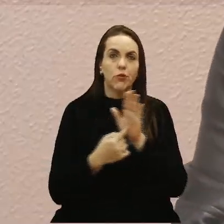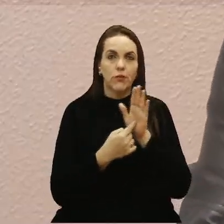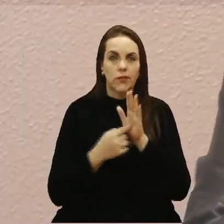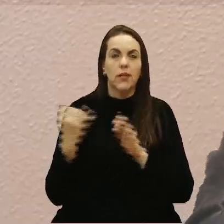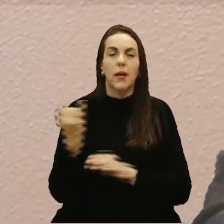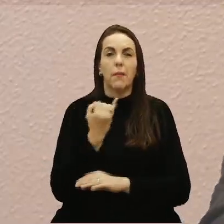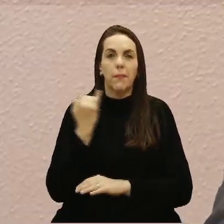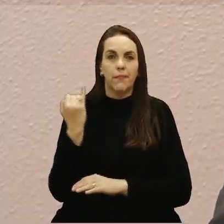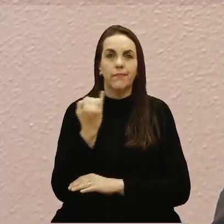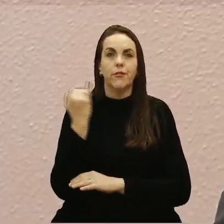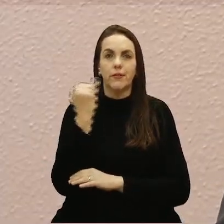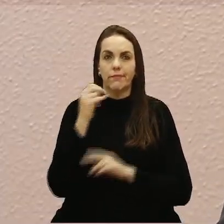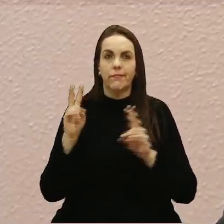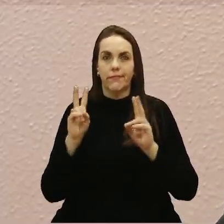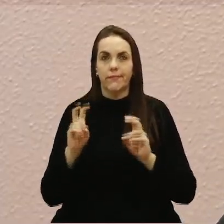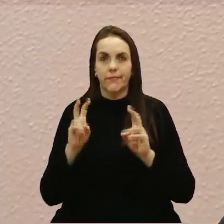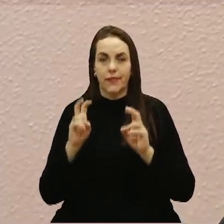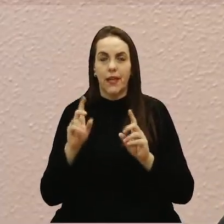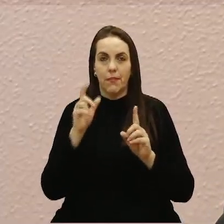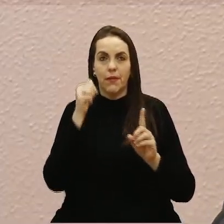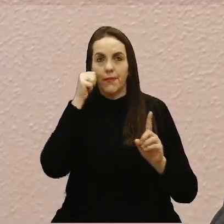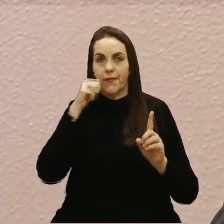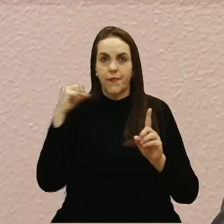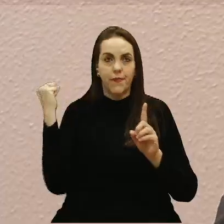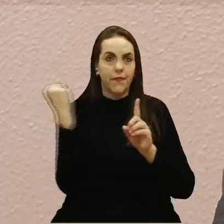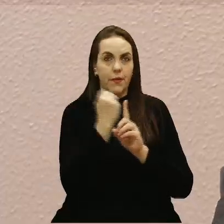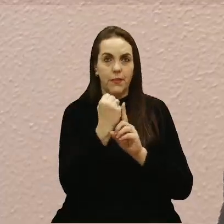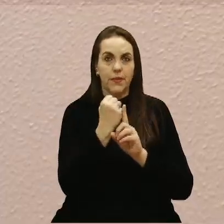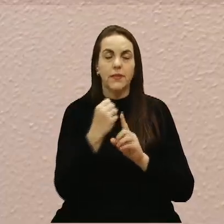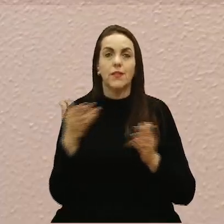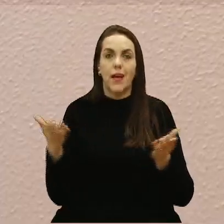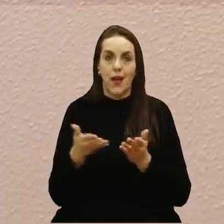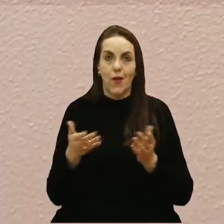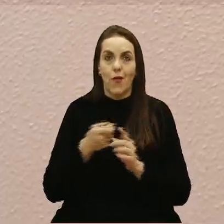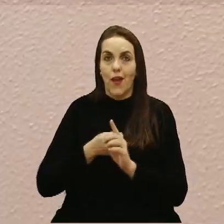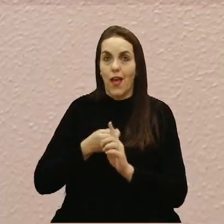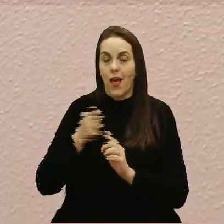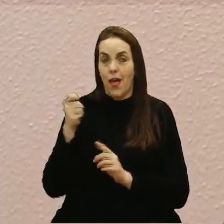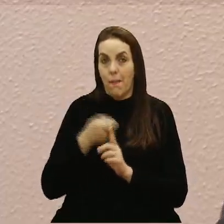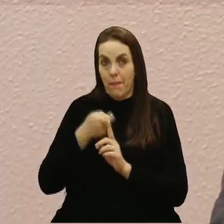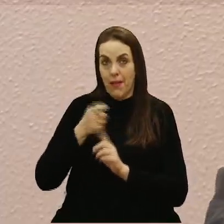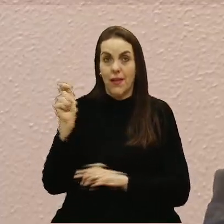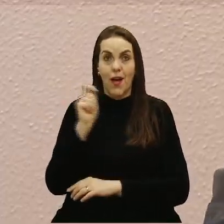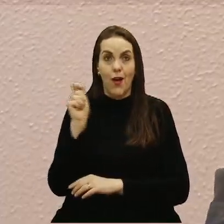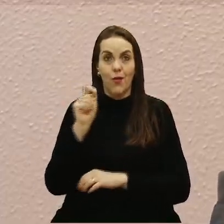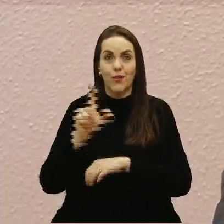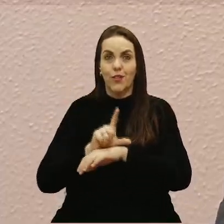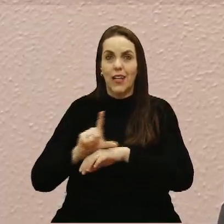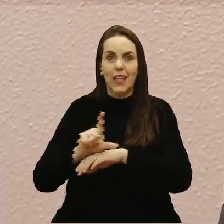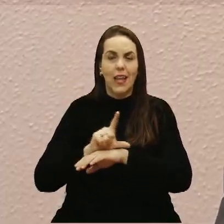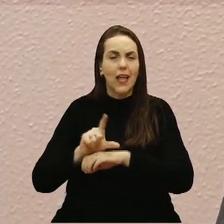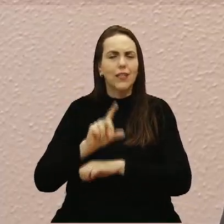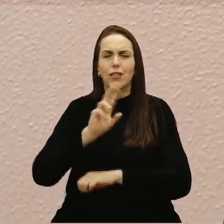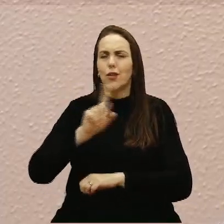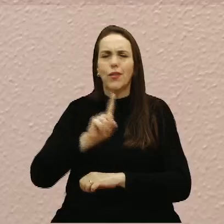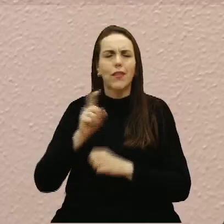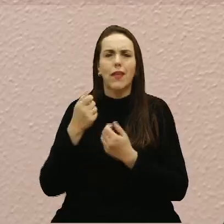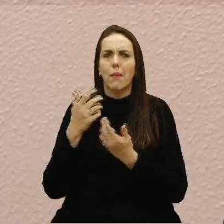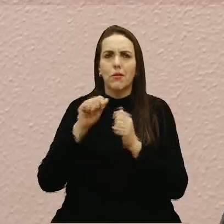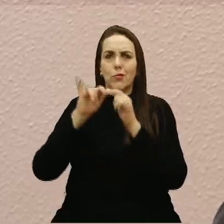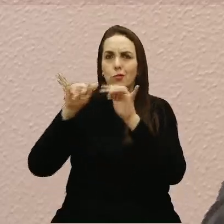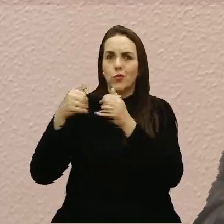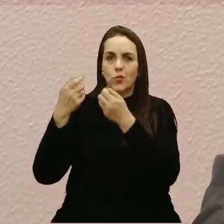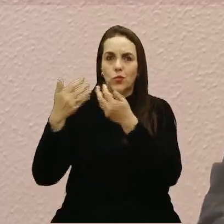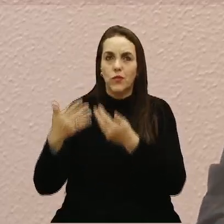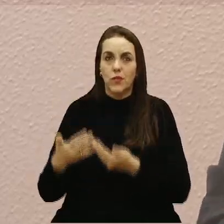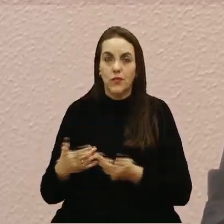de tratar sobre temas como feminicídio. Nós estamos em agosto lilás e deixaram explícito que não há mais justificativa para a violência contra